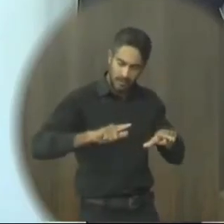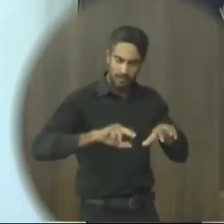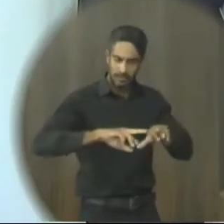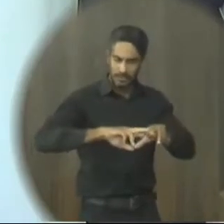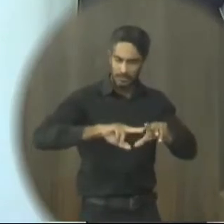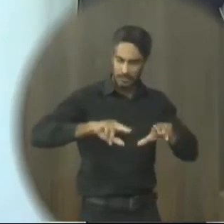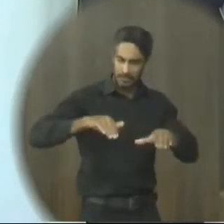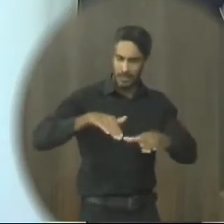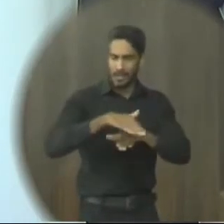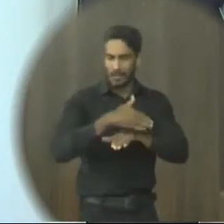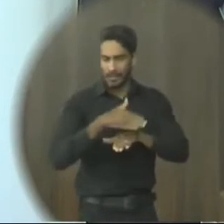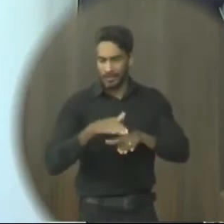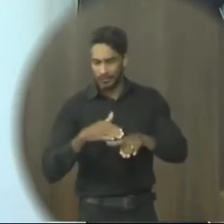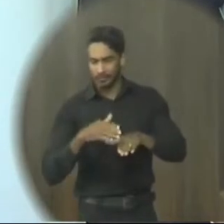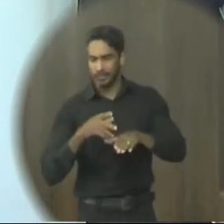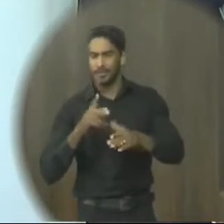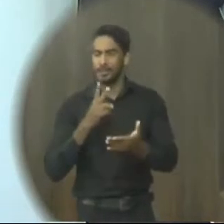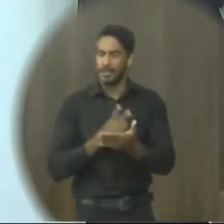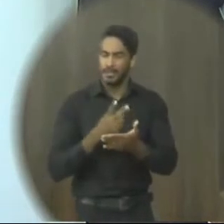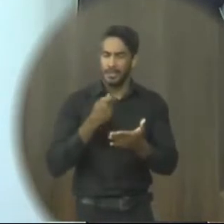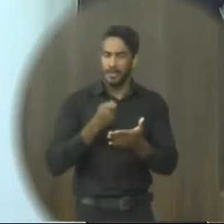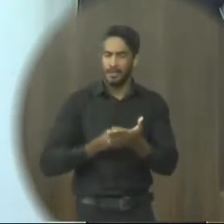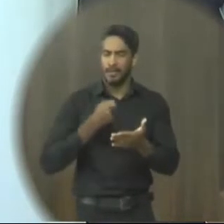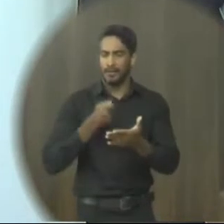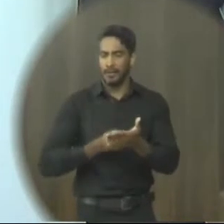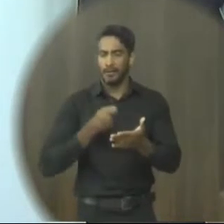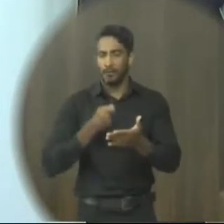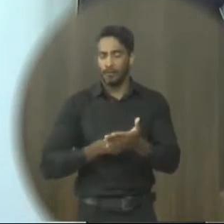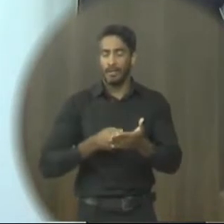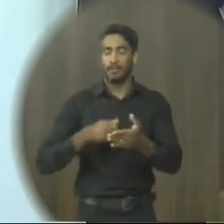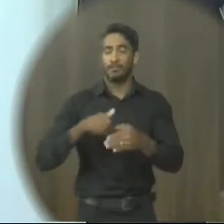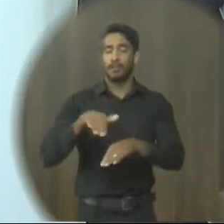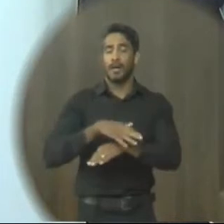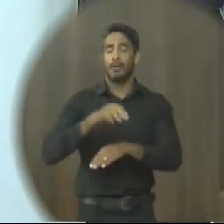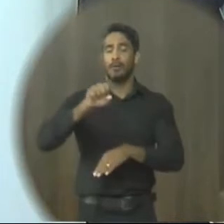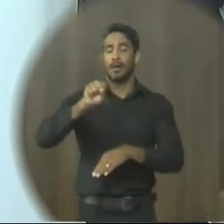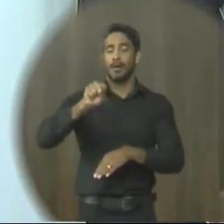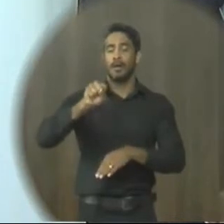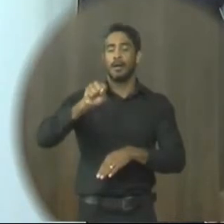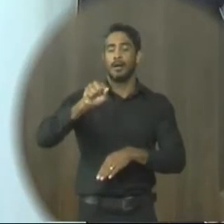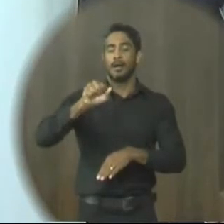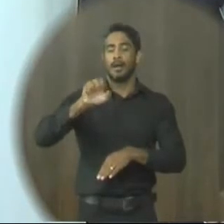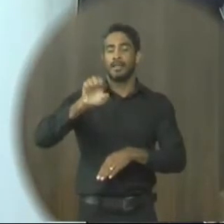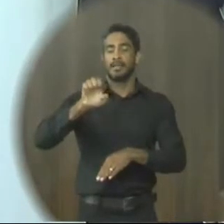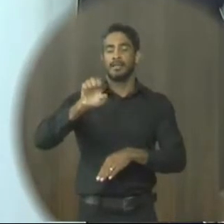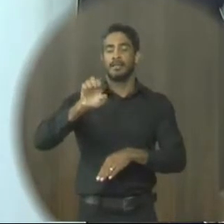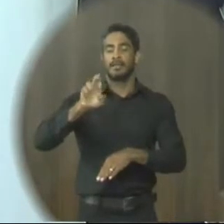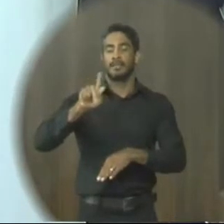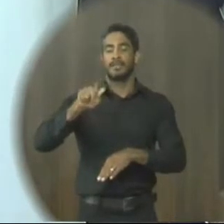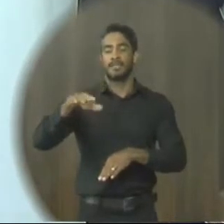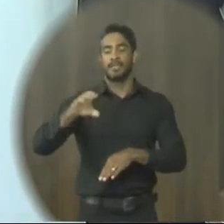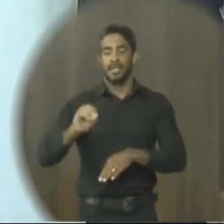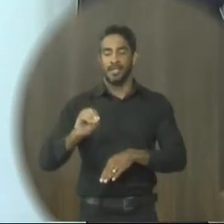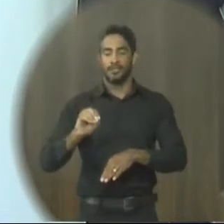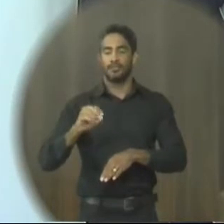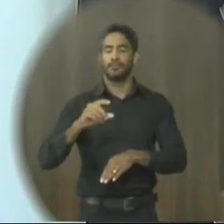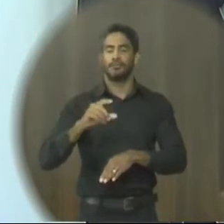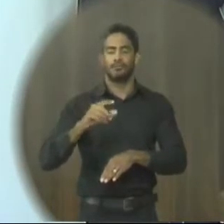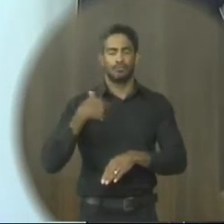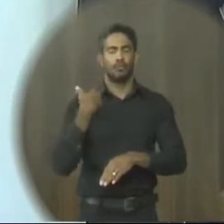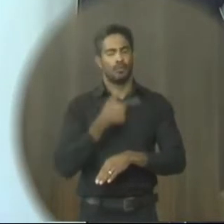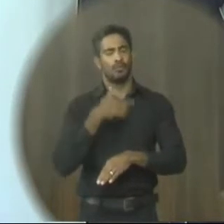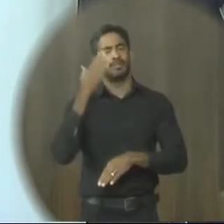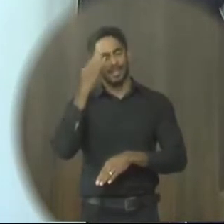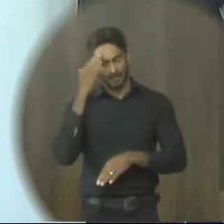ruas. Eu venho sempre cobrando a respeito da Sérgio Pereira. A rua Sérgio Pereira, hoje nós sabemos que tem um trânsito